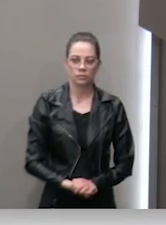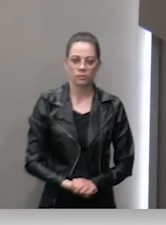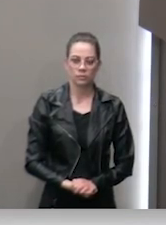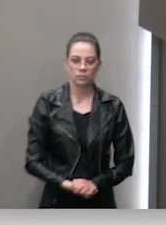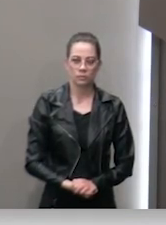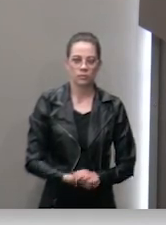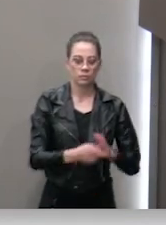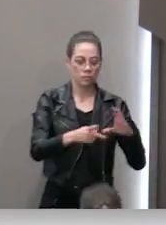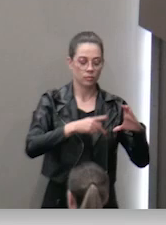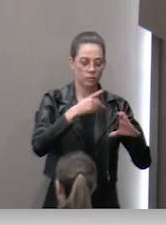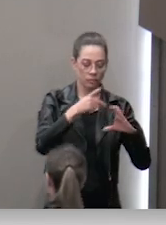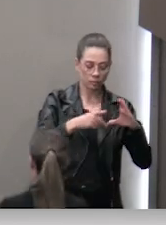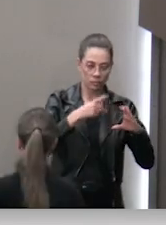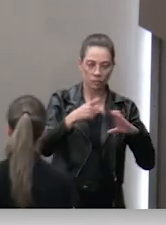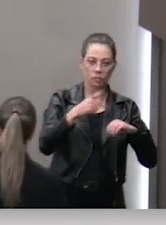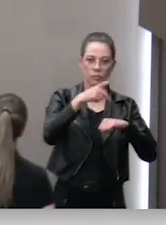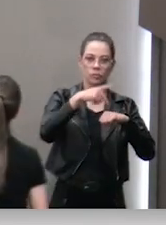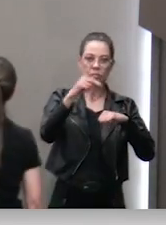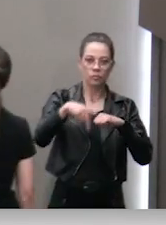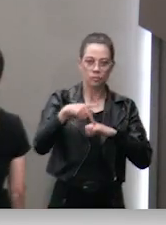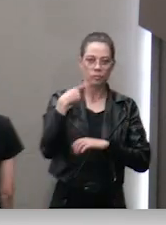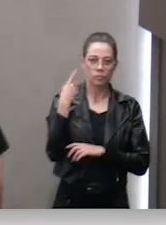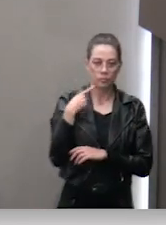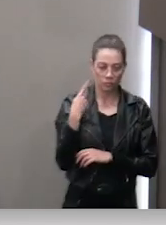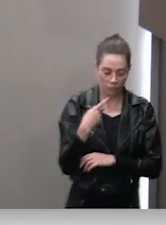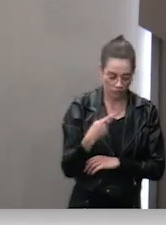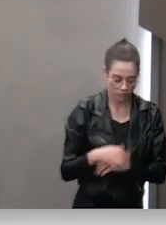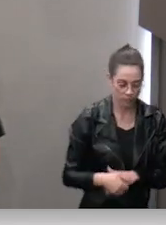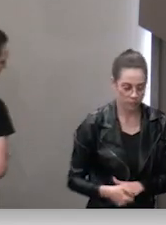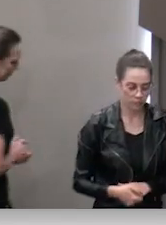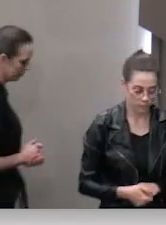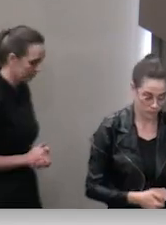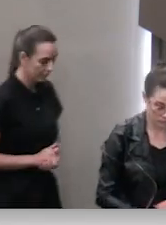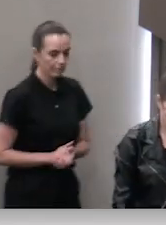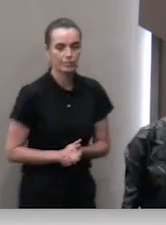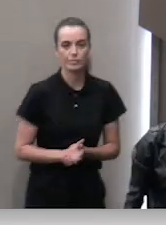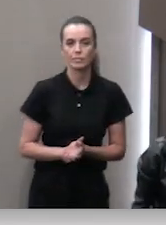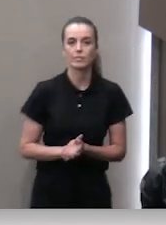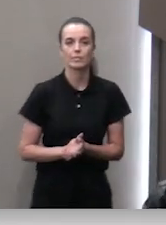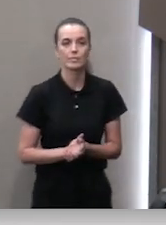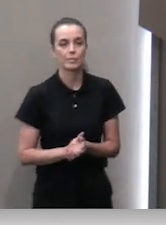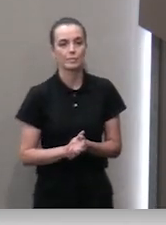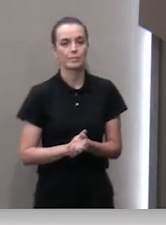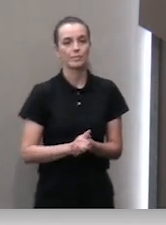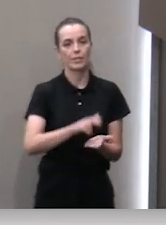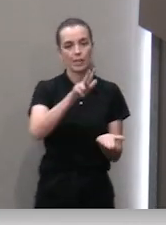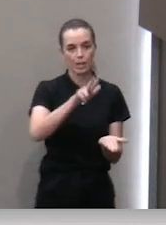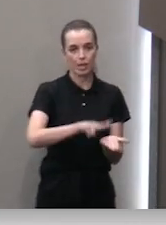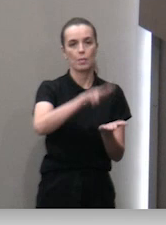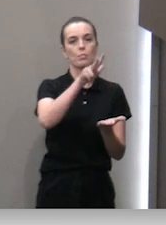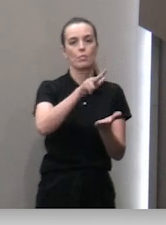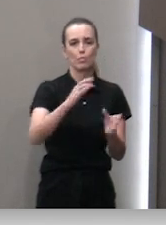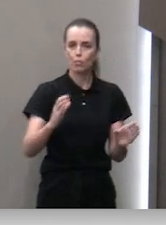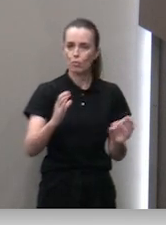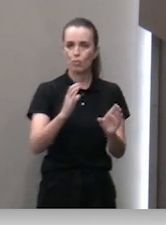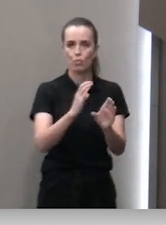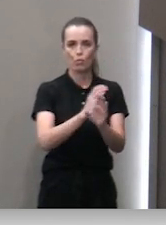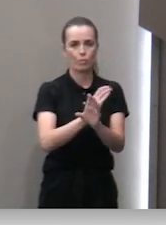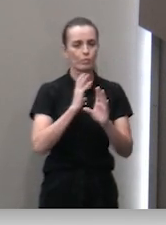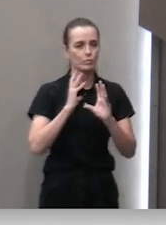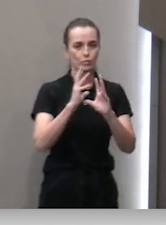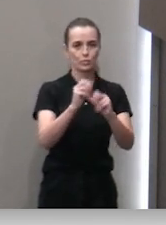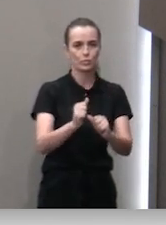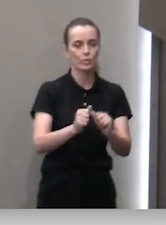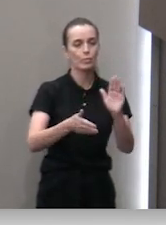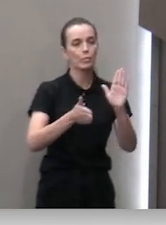A Câmara Municipal de Vereadores de Passo Fundo aprovou por unanimidade a proposição da